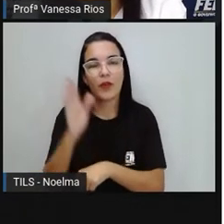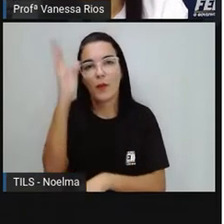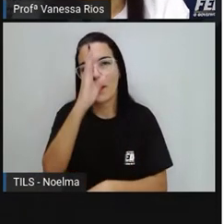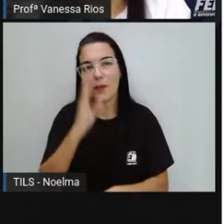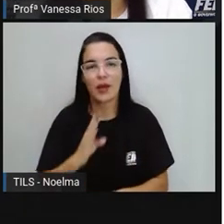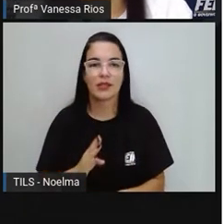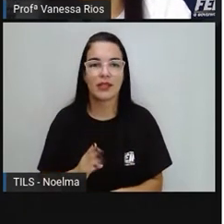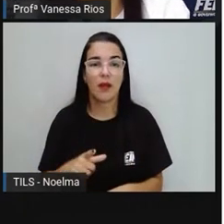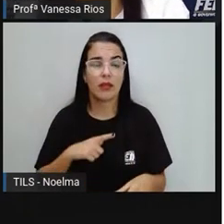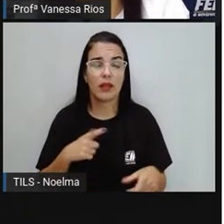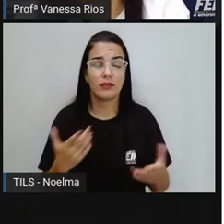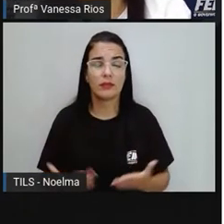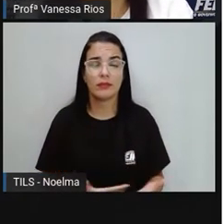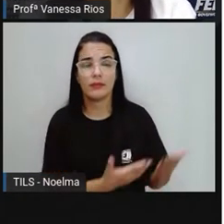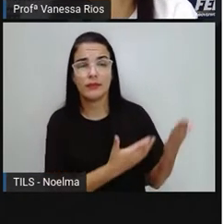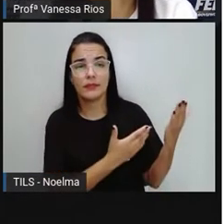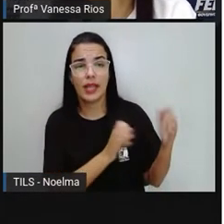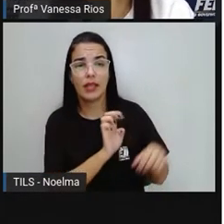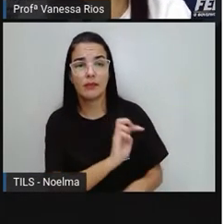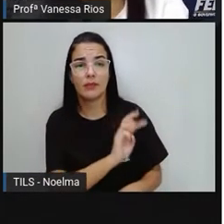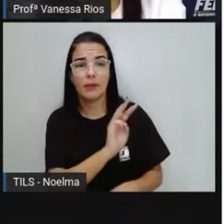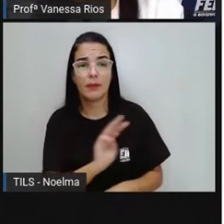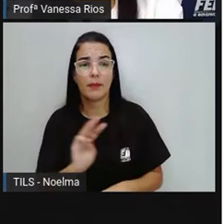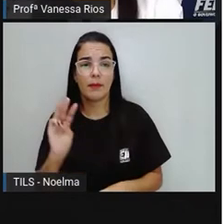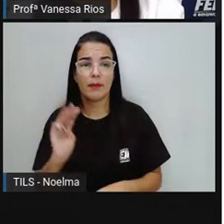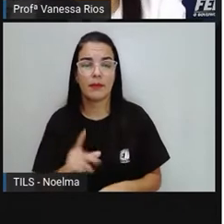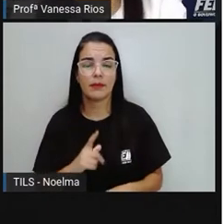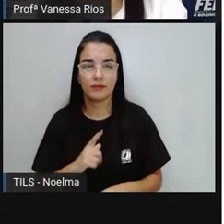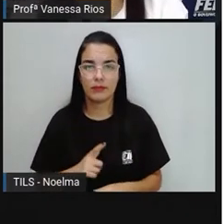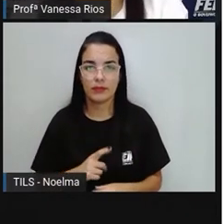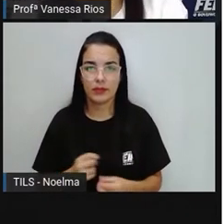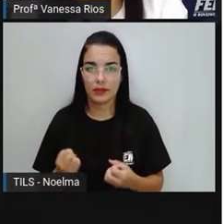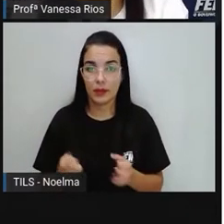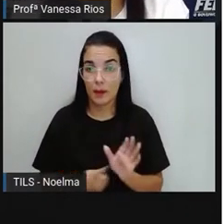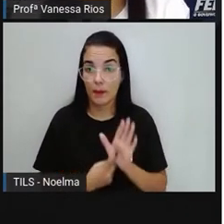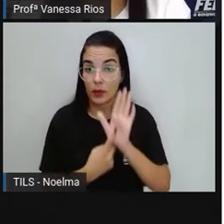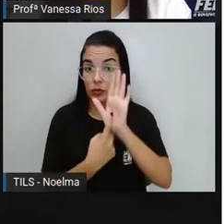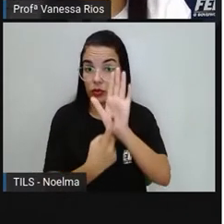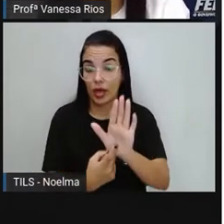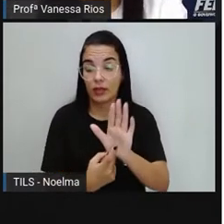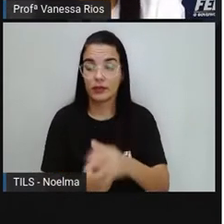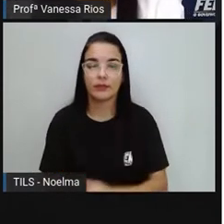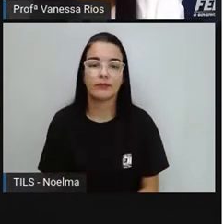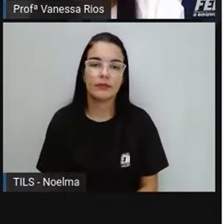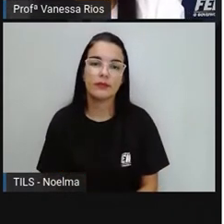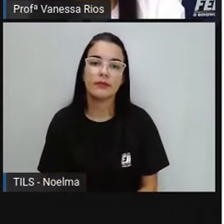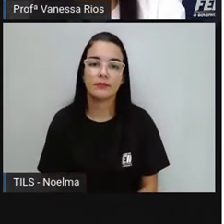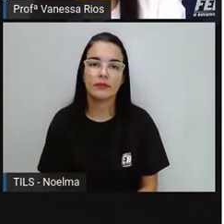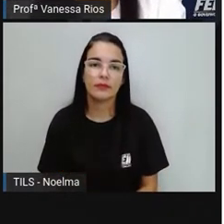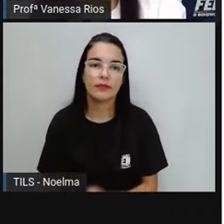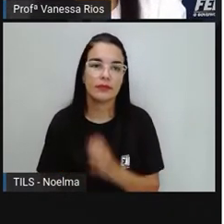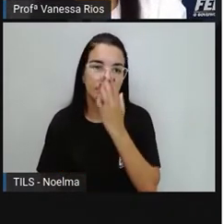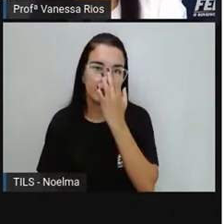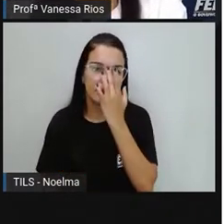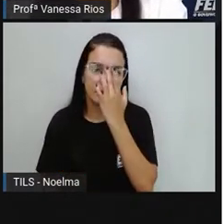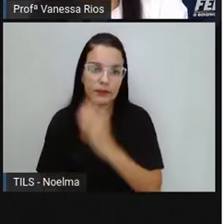site, onde essa resenha crítica foi exposta, foi publicada.